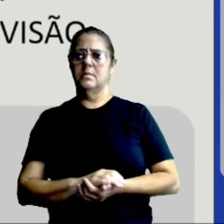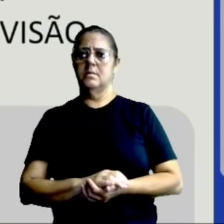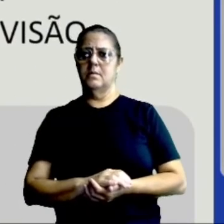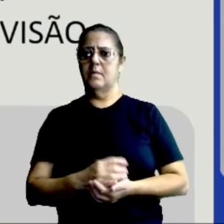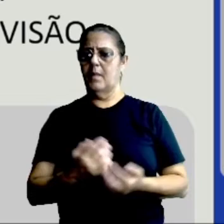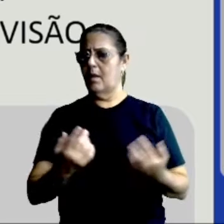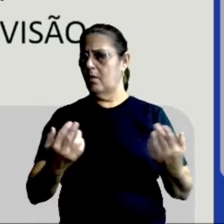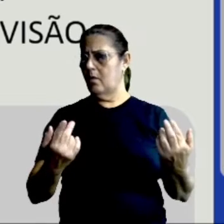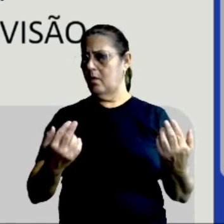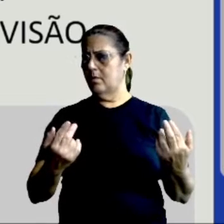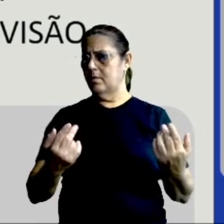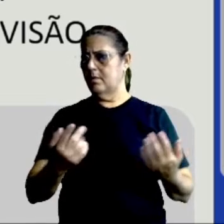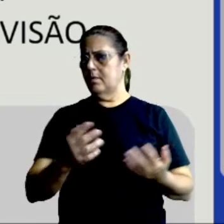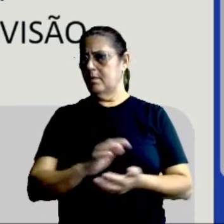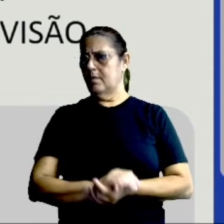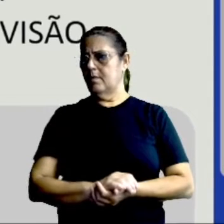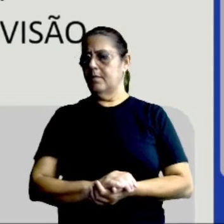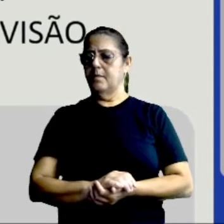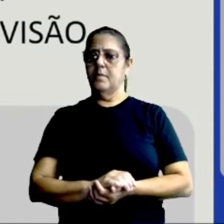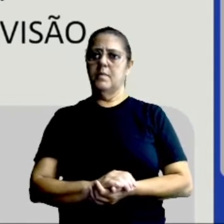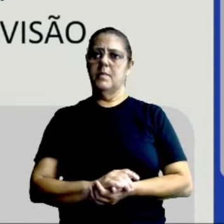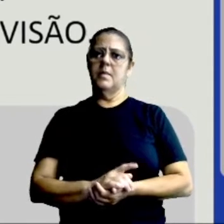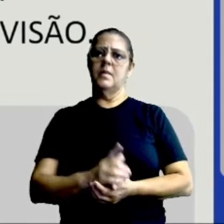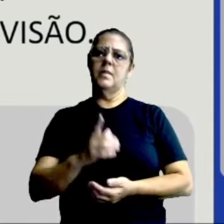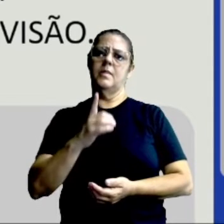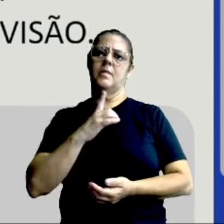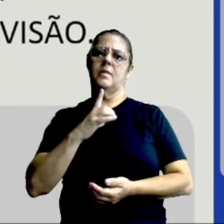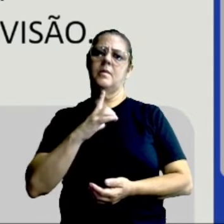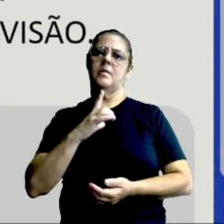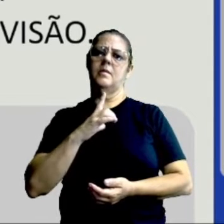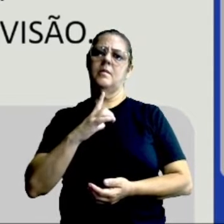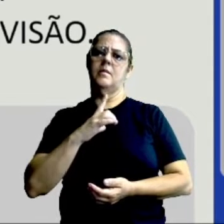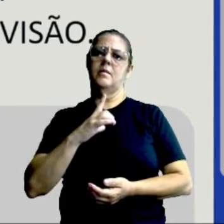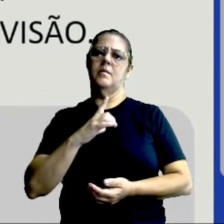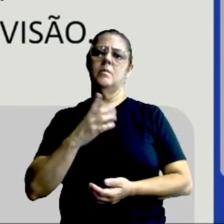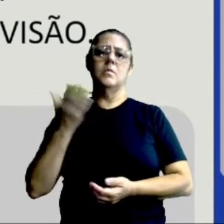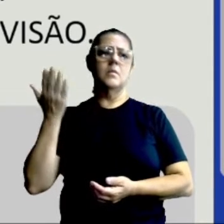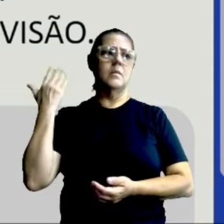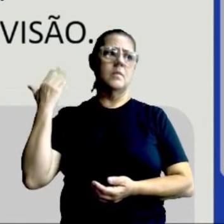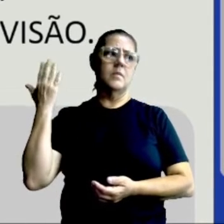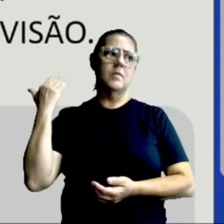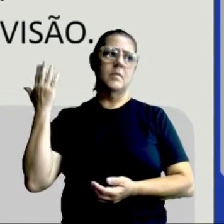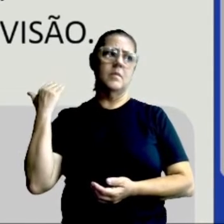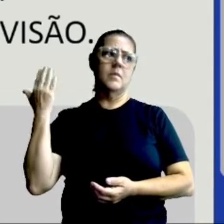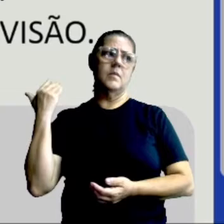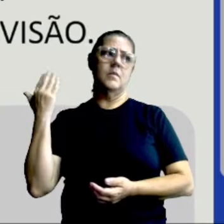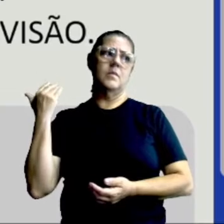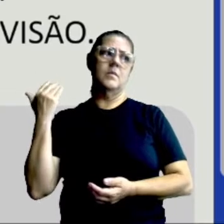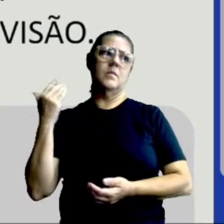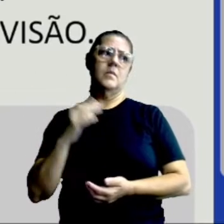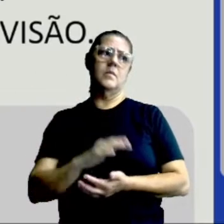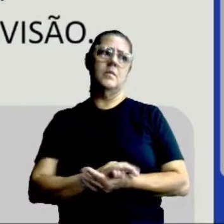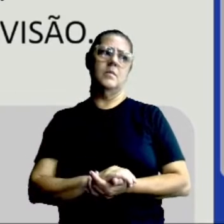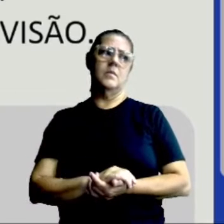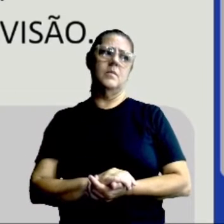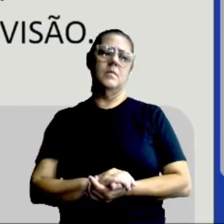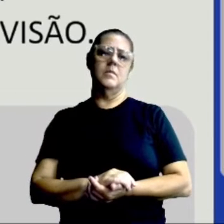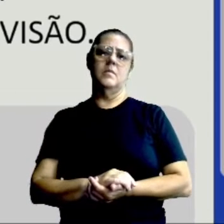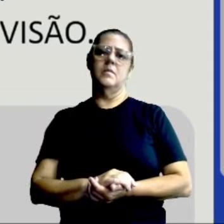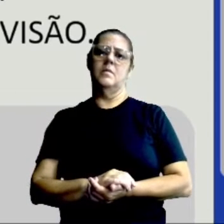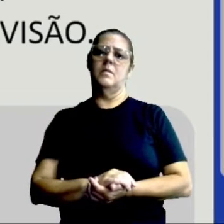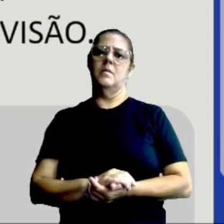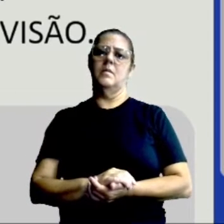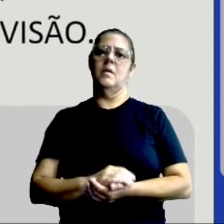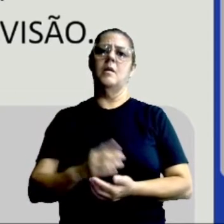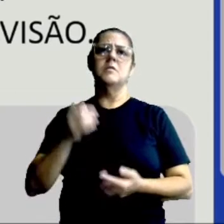uma igualdade, gente. E aí, nós vimos em aulas anteriores, né, que